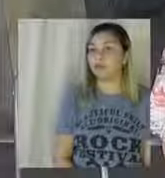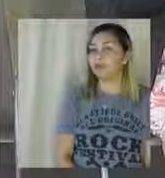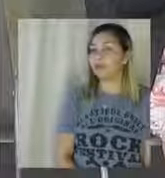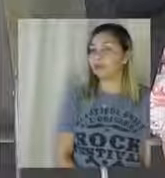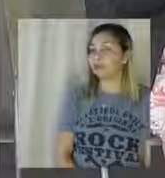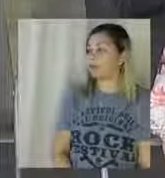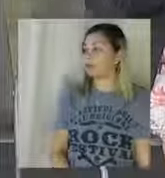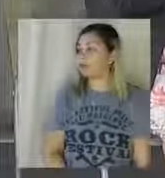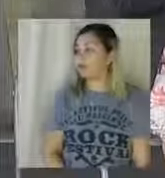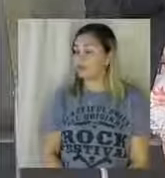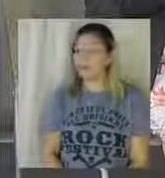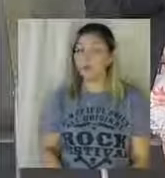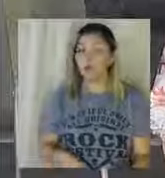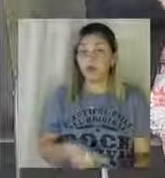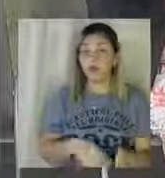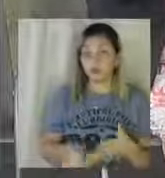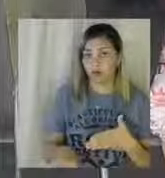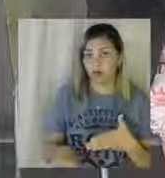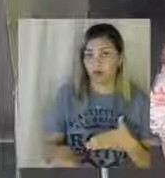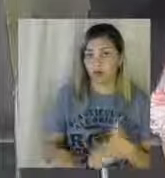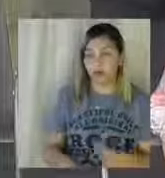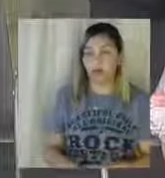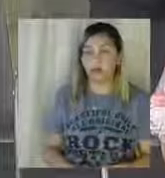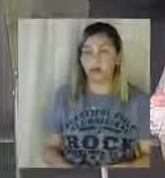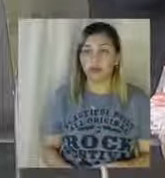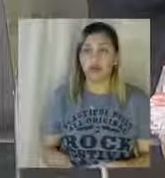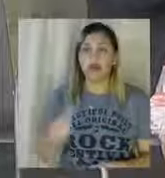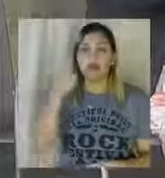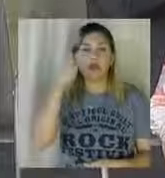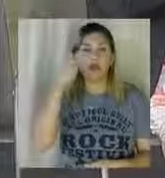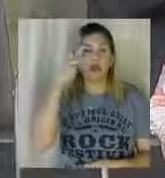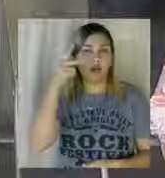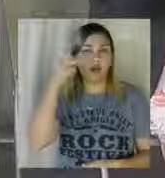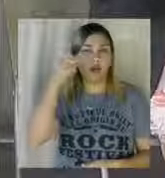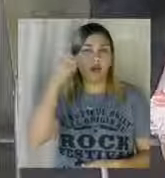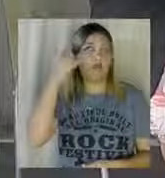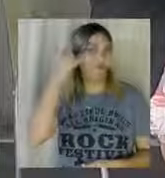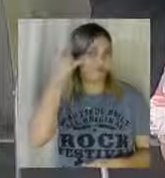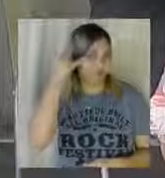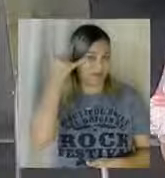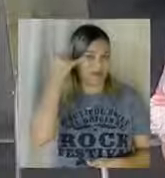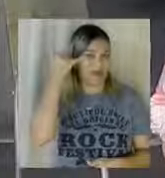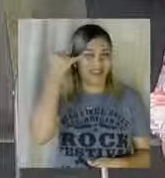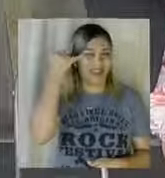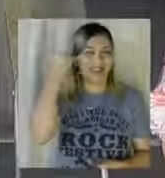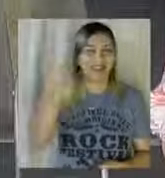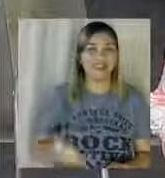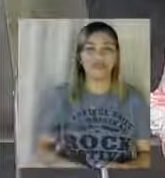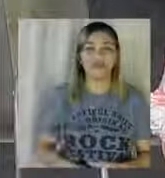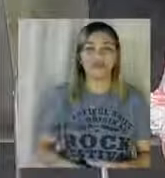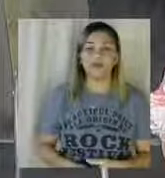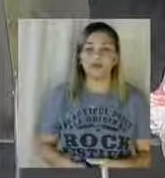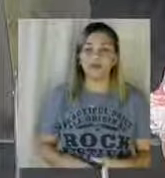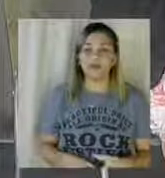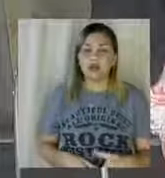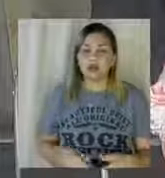Voltando à pergunta agora para as 3 meninas, começando pela Aline, né, quais foram os maiores desafios da vida